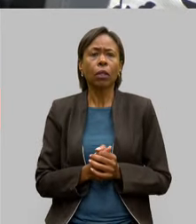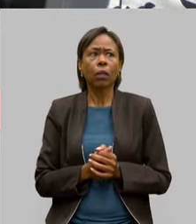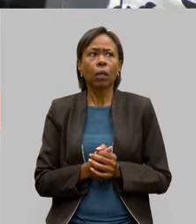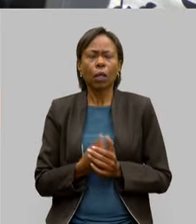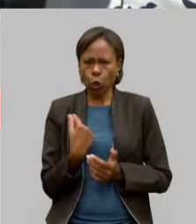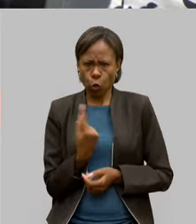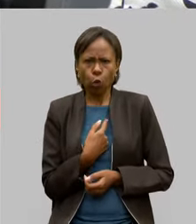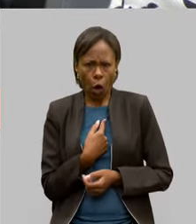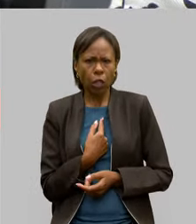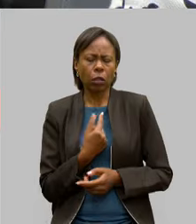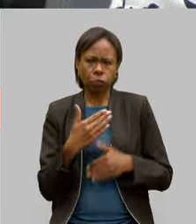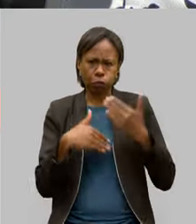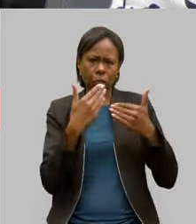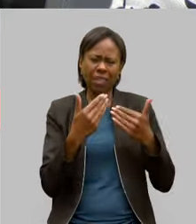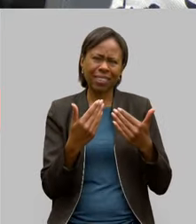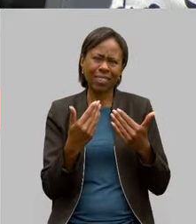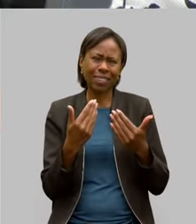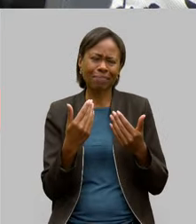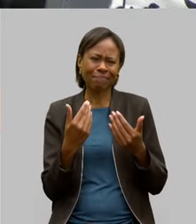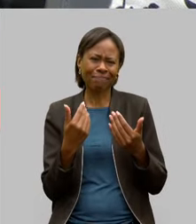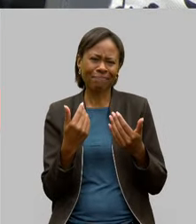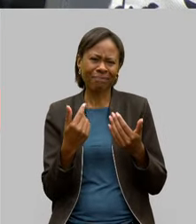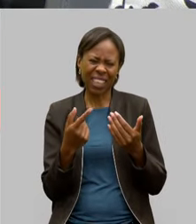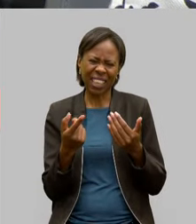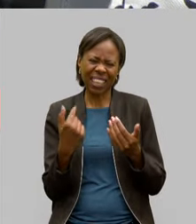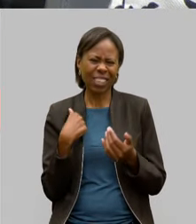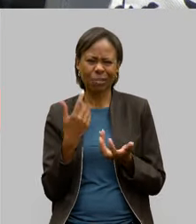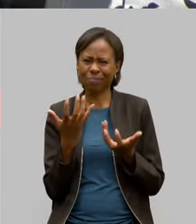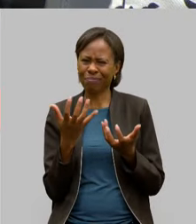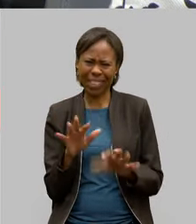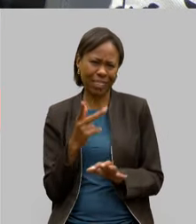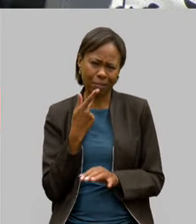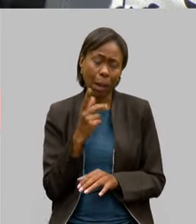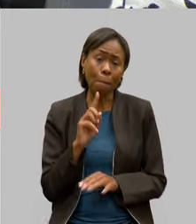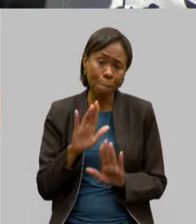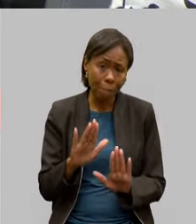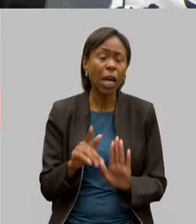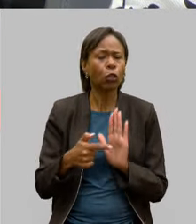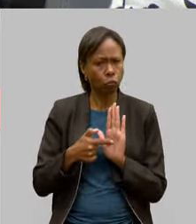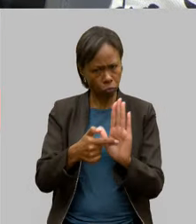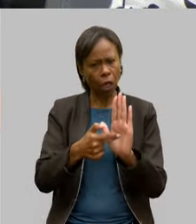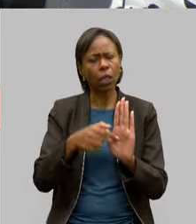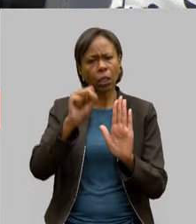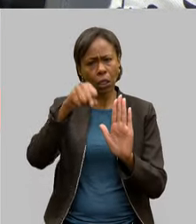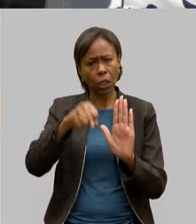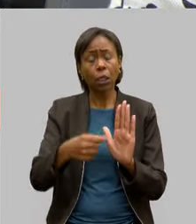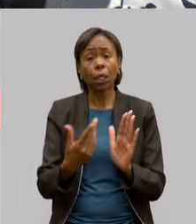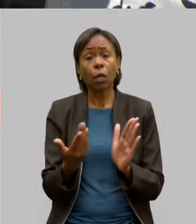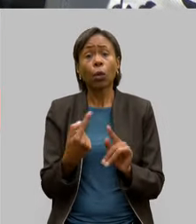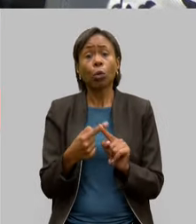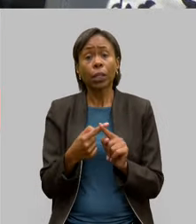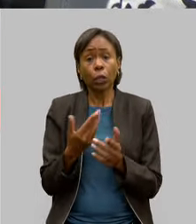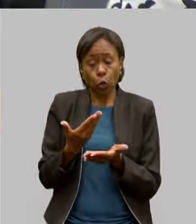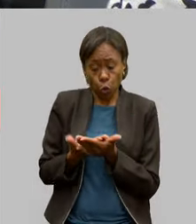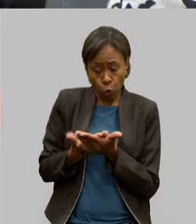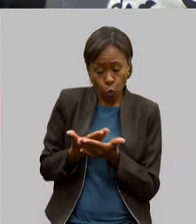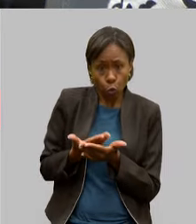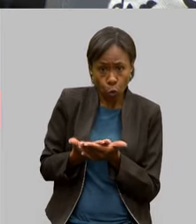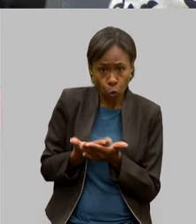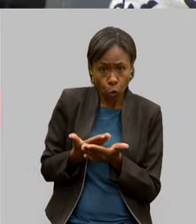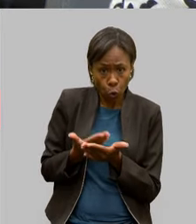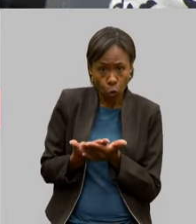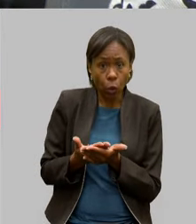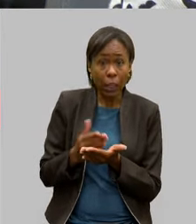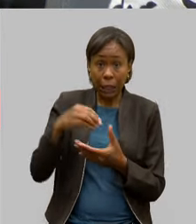ia levantar essa questão mas vou resolver e vou trazer tudo que eu quero realmente trazer a debate ainda pelos estudos que foram realizados dentro da